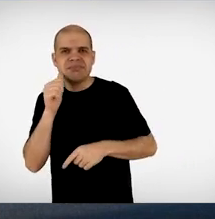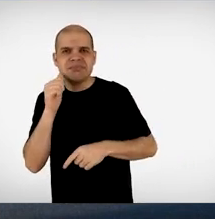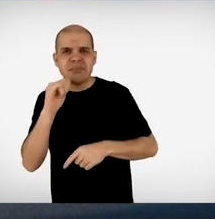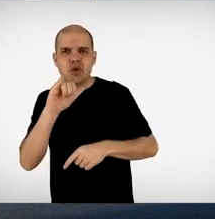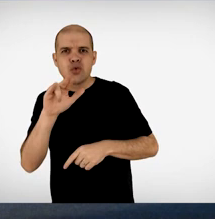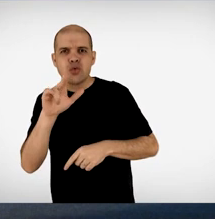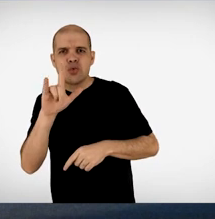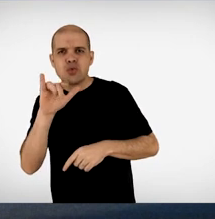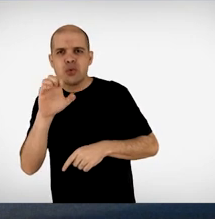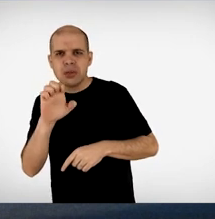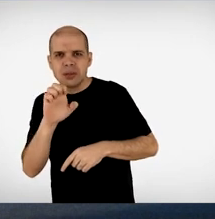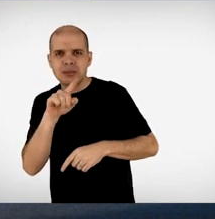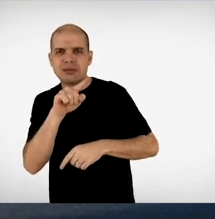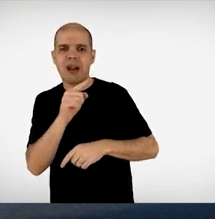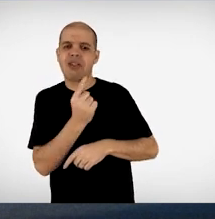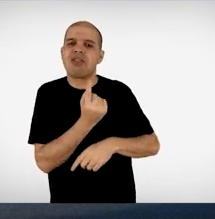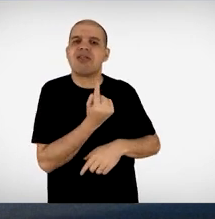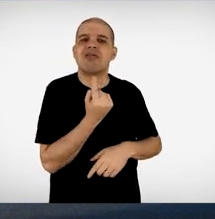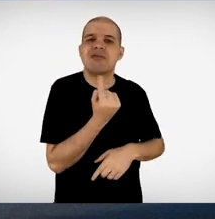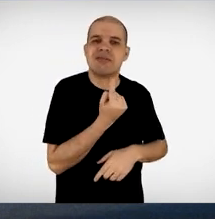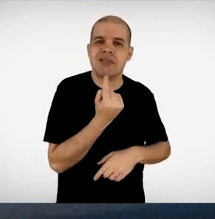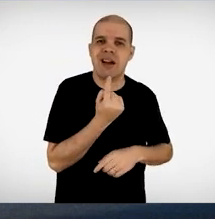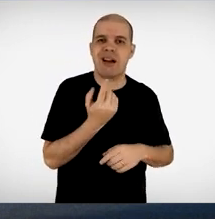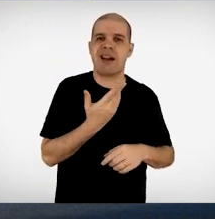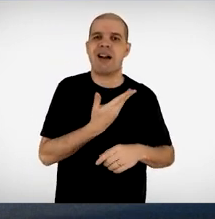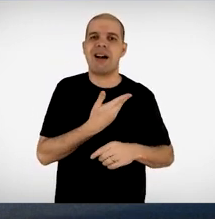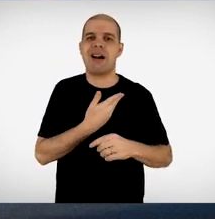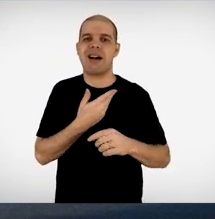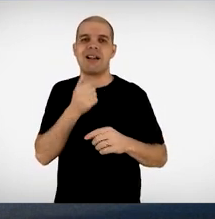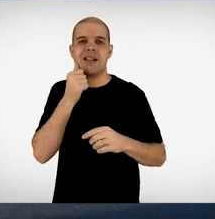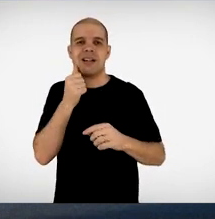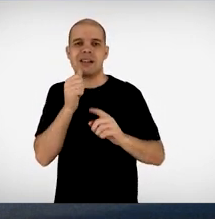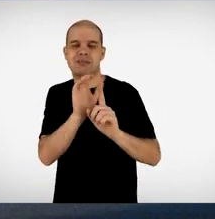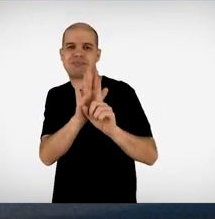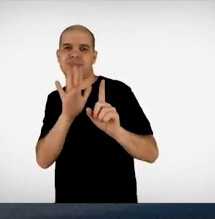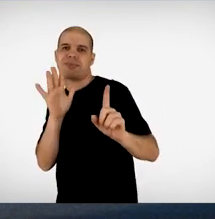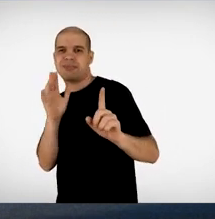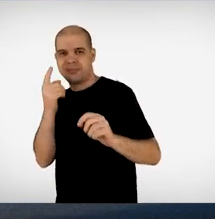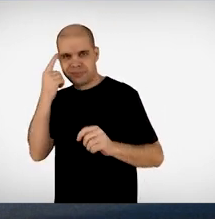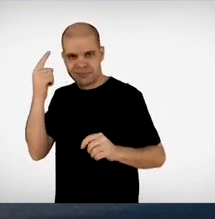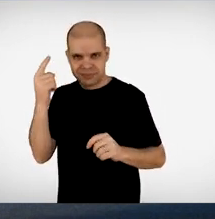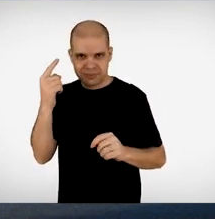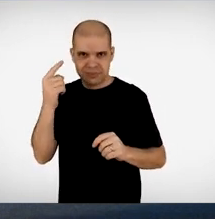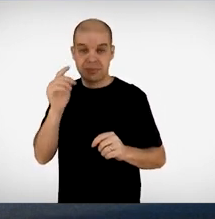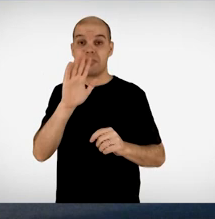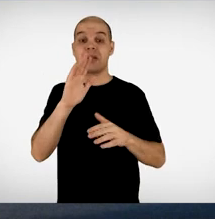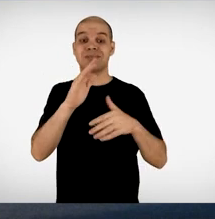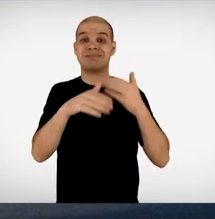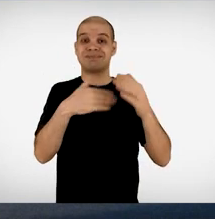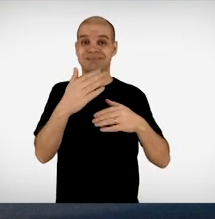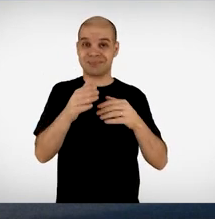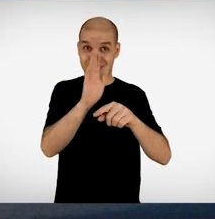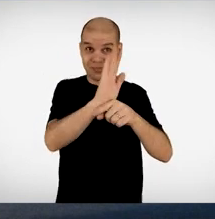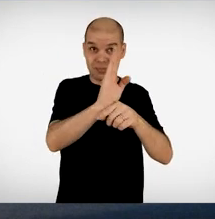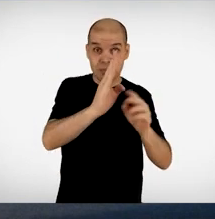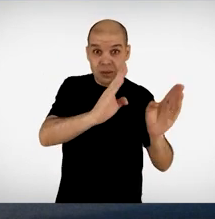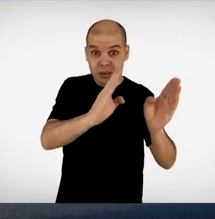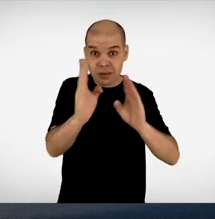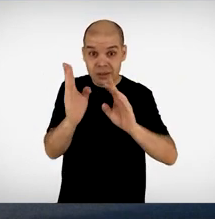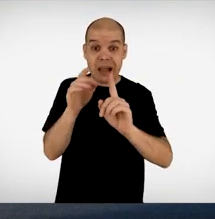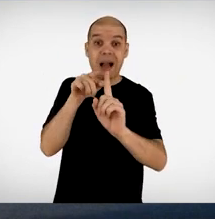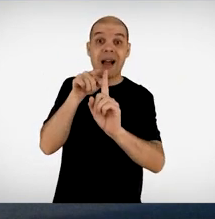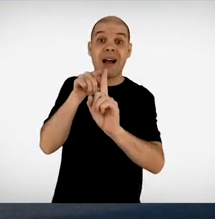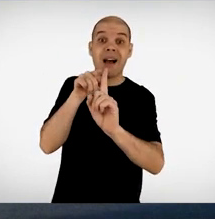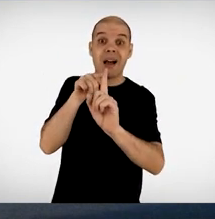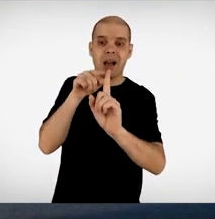ser, né, desejante, tomar todas essas atitudes e ir e vir e tal. Mas, no fim do filme, ela é pega por um aborto,